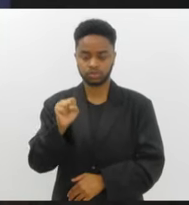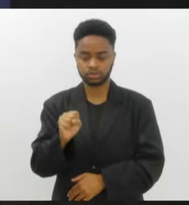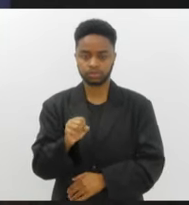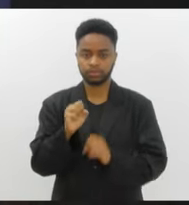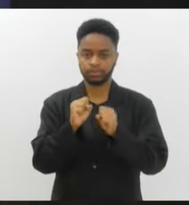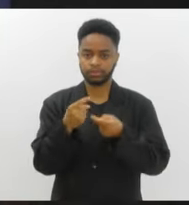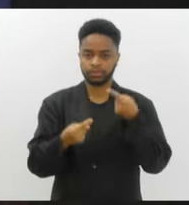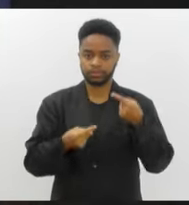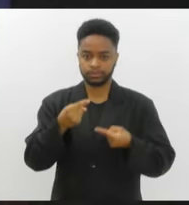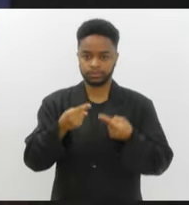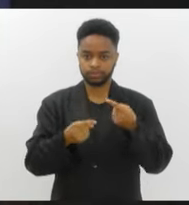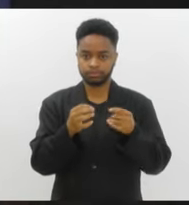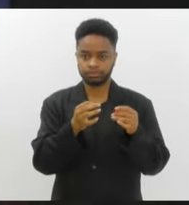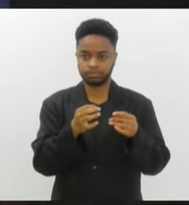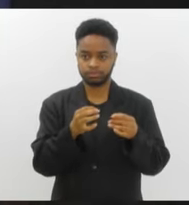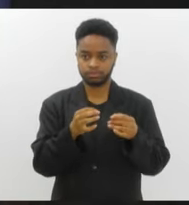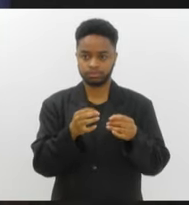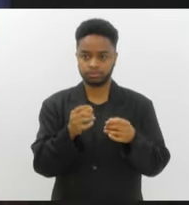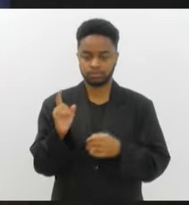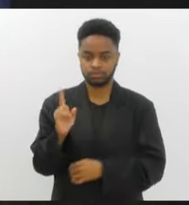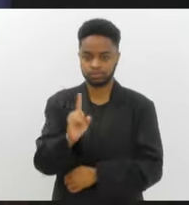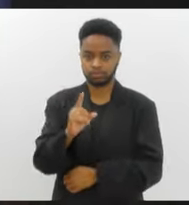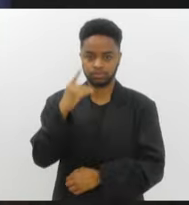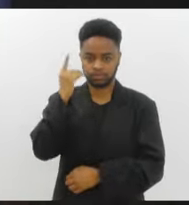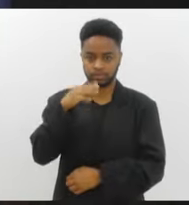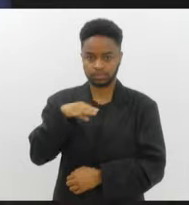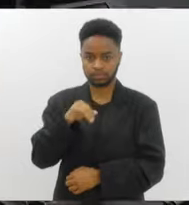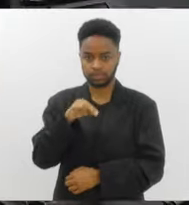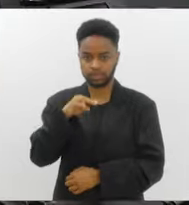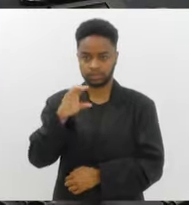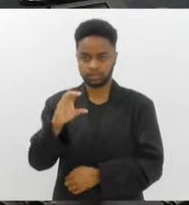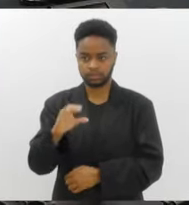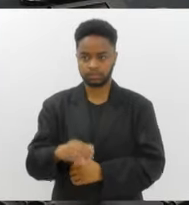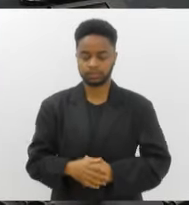Em discussão, nove para discutir, deputado Carlos Mink.